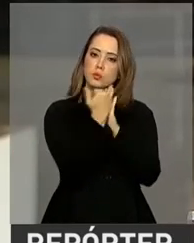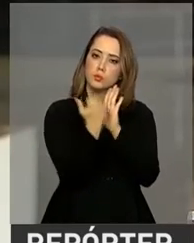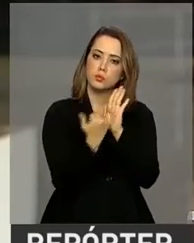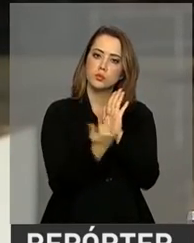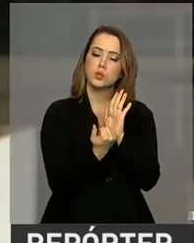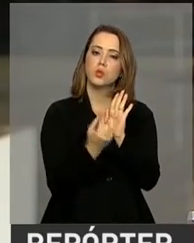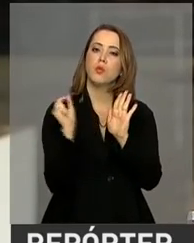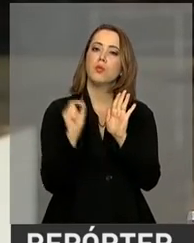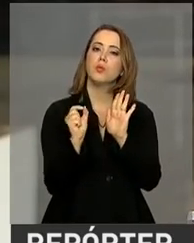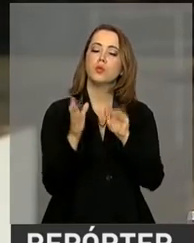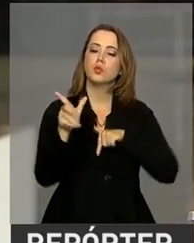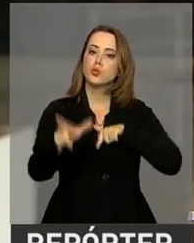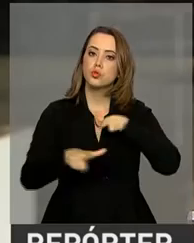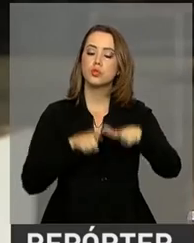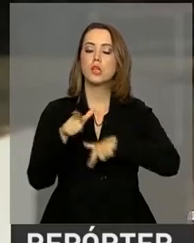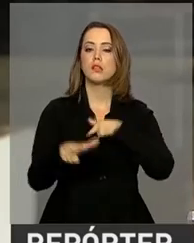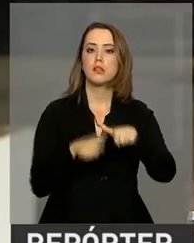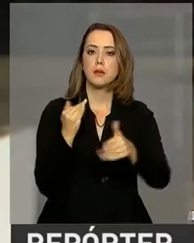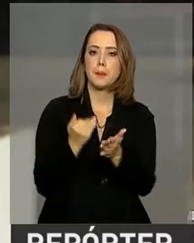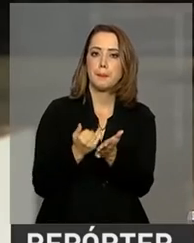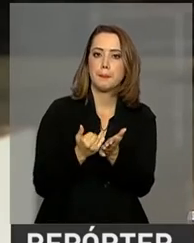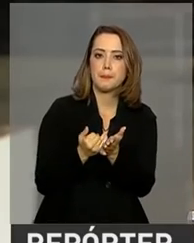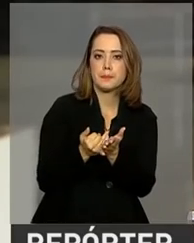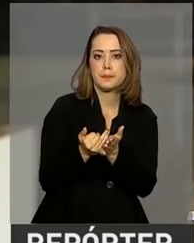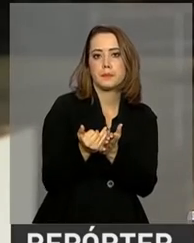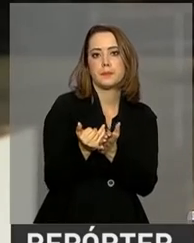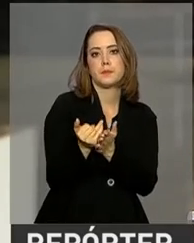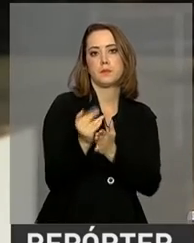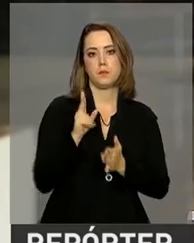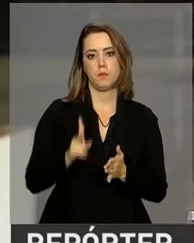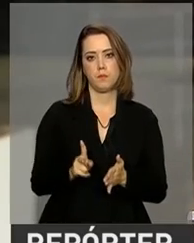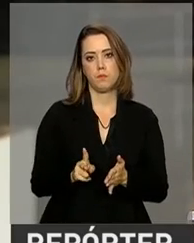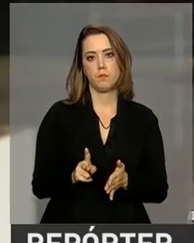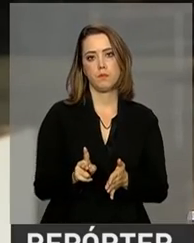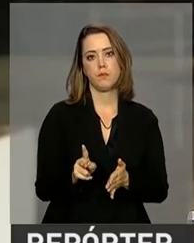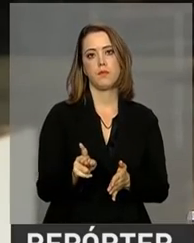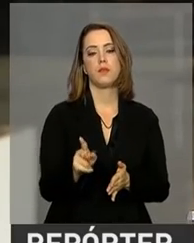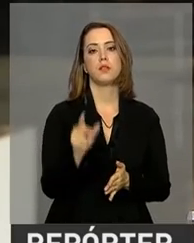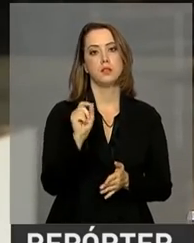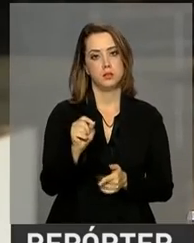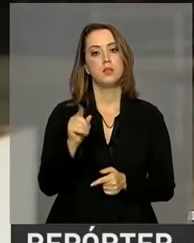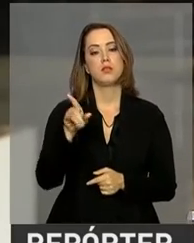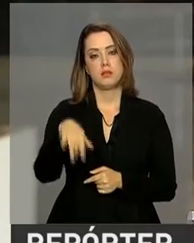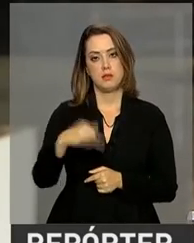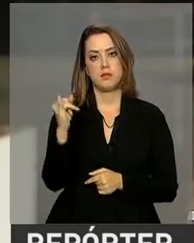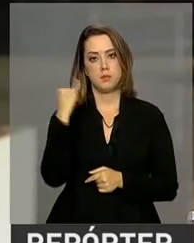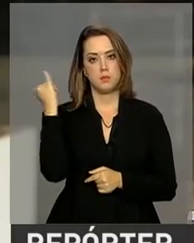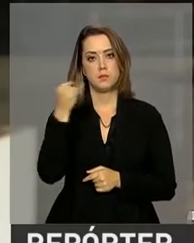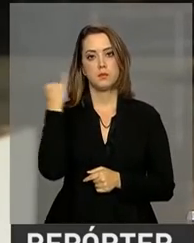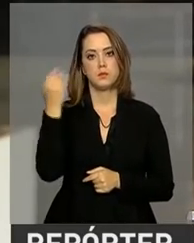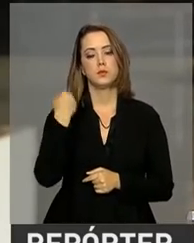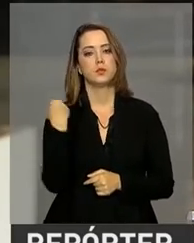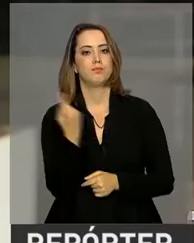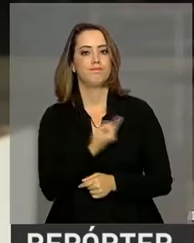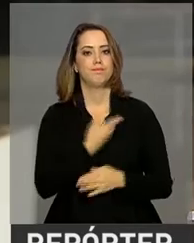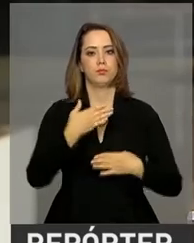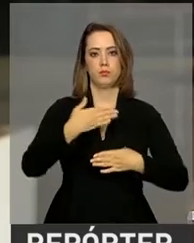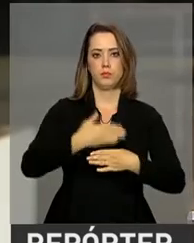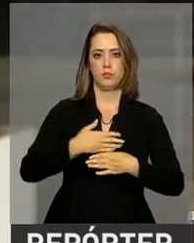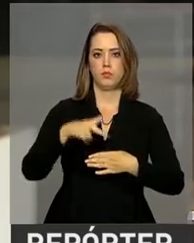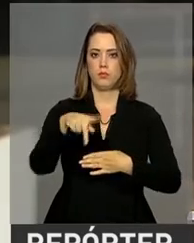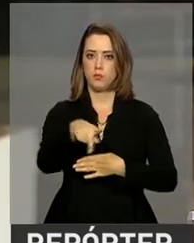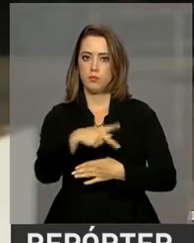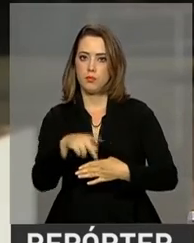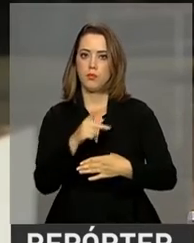de atuação permanente. Isso é o mais importante, por isso eu faço questão de salientar, nas nossas fronteiras, não